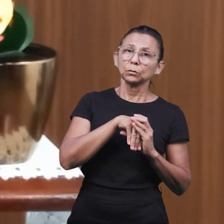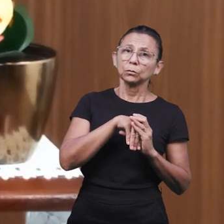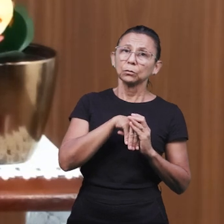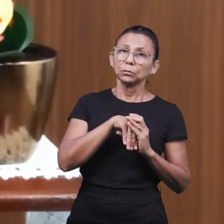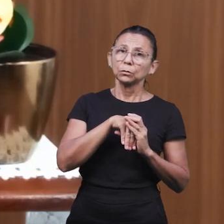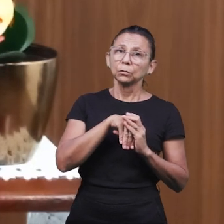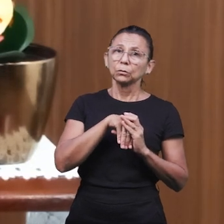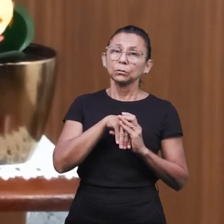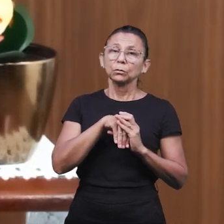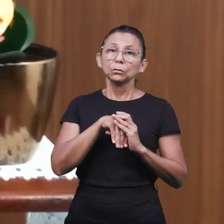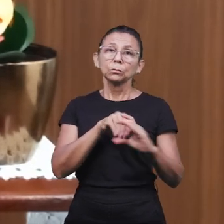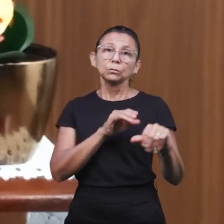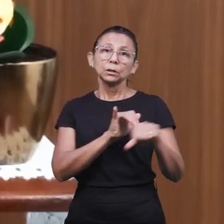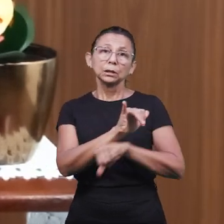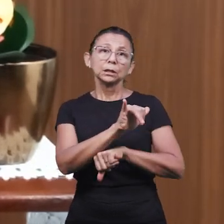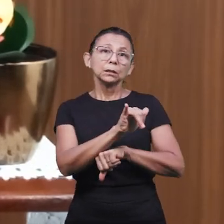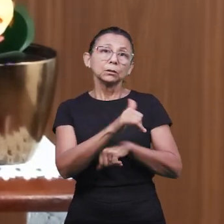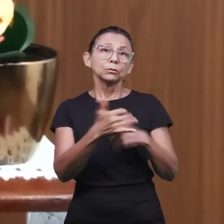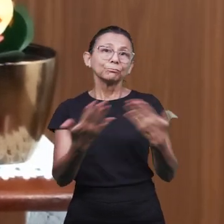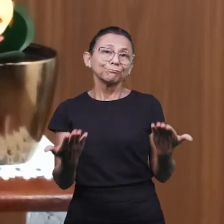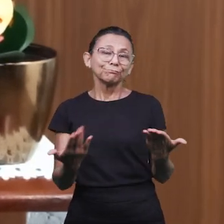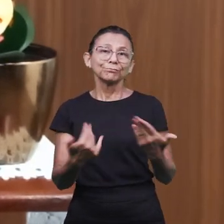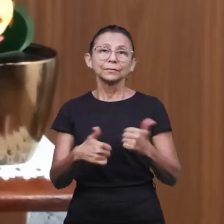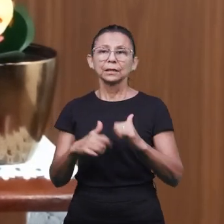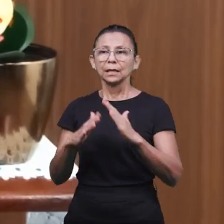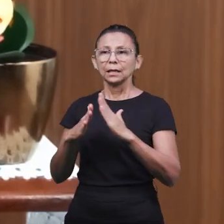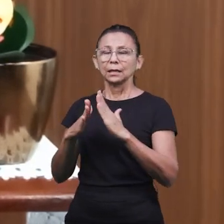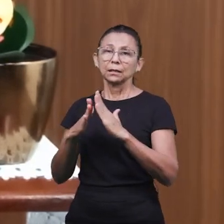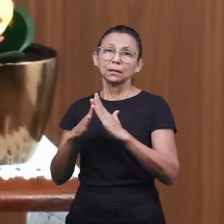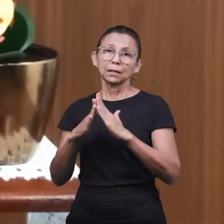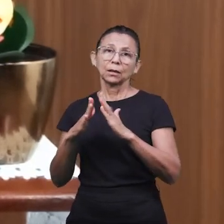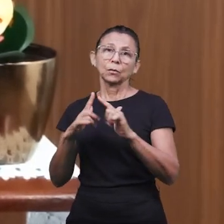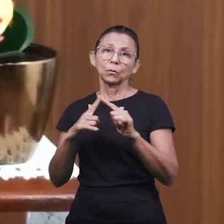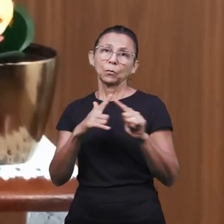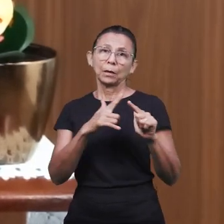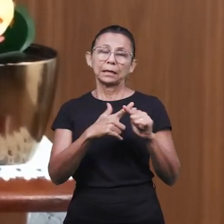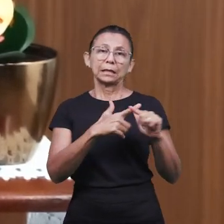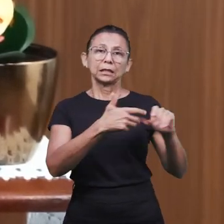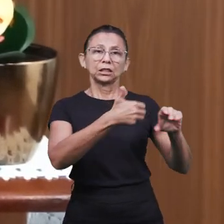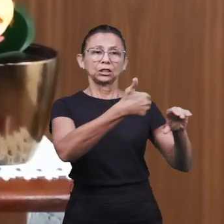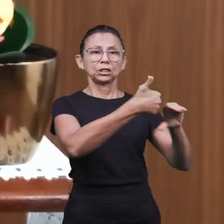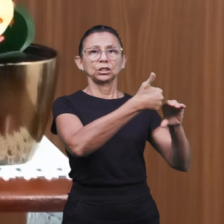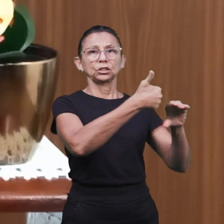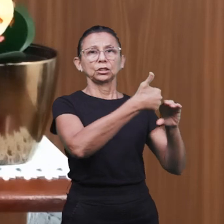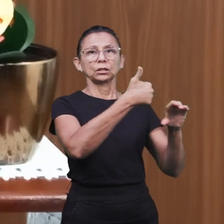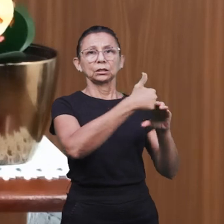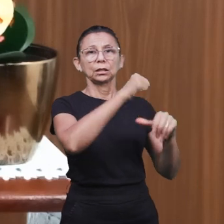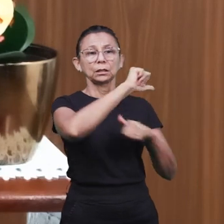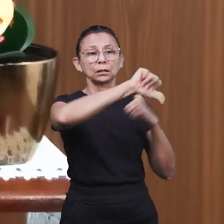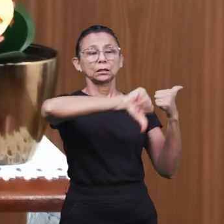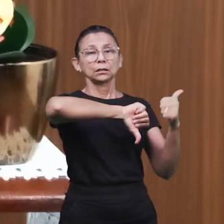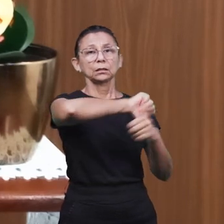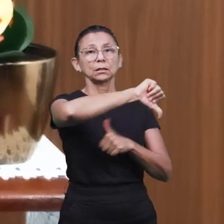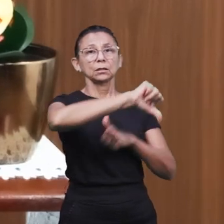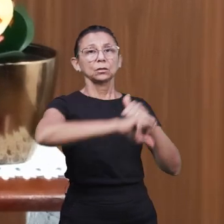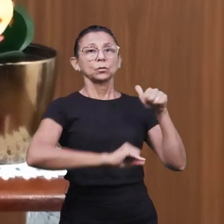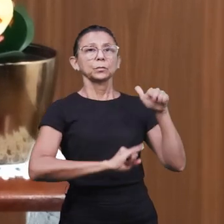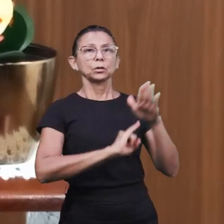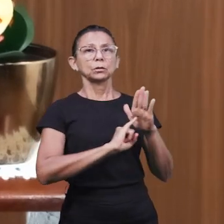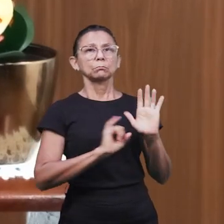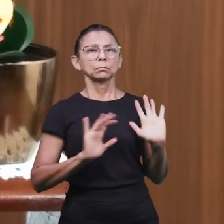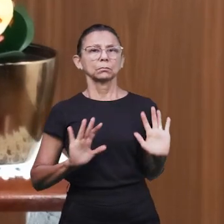a igreja, se é que posso chamar assim, não é? Ou seja, o cristianismo, se transforma numa instituição